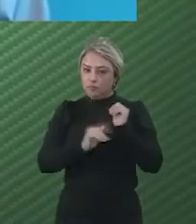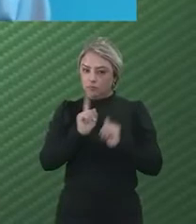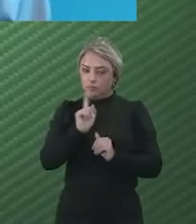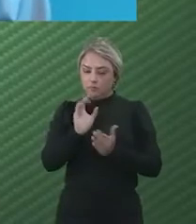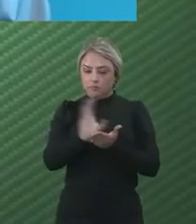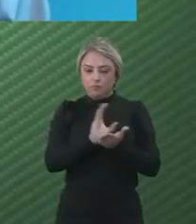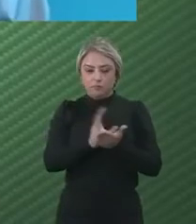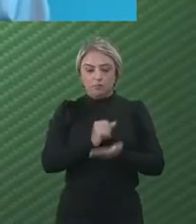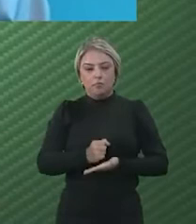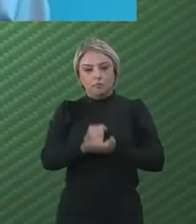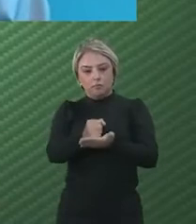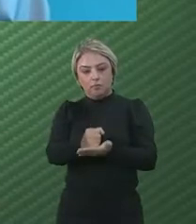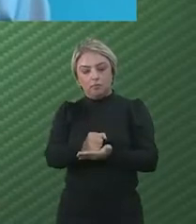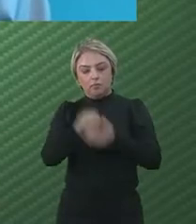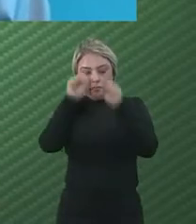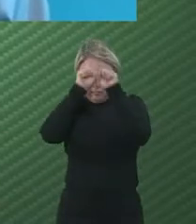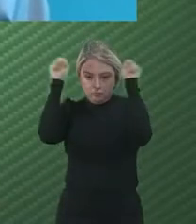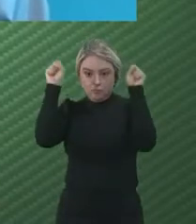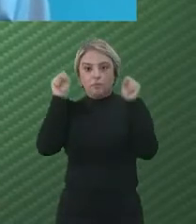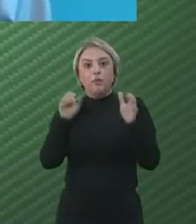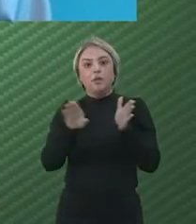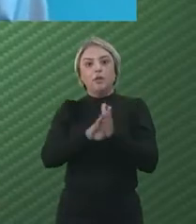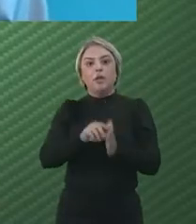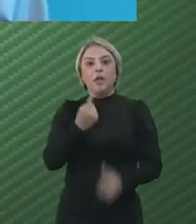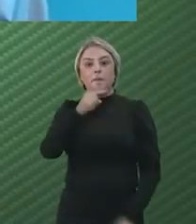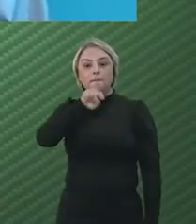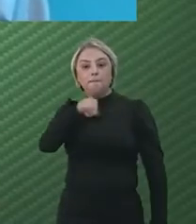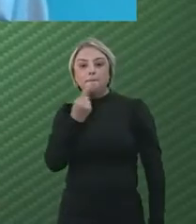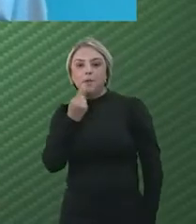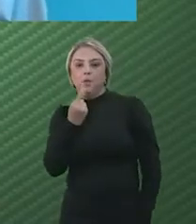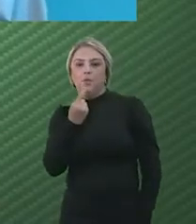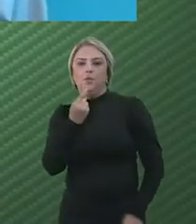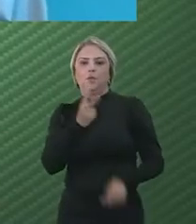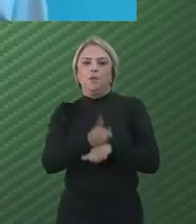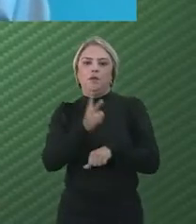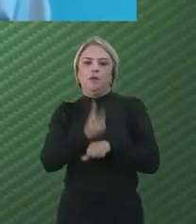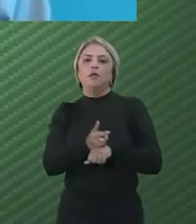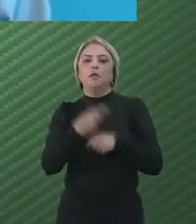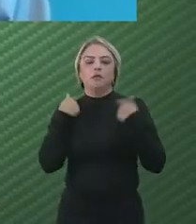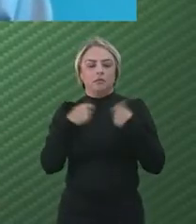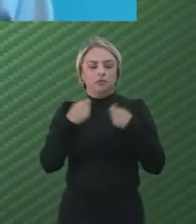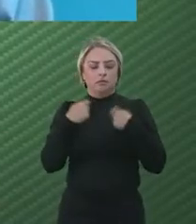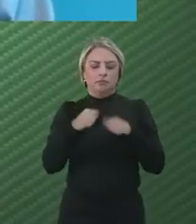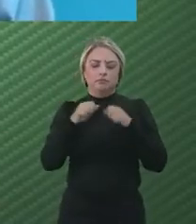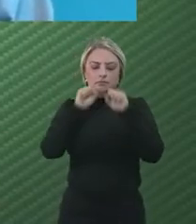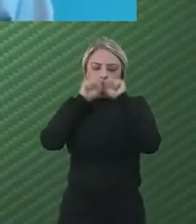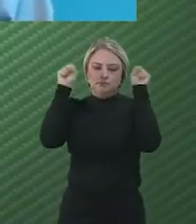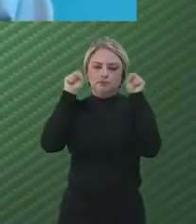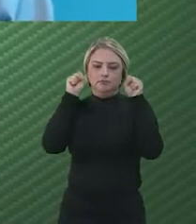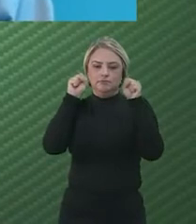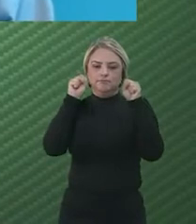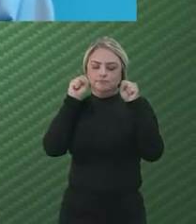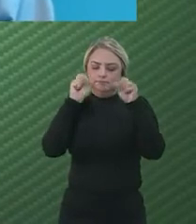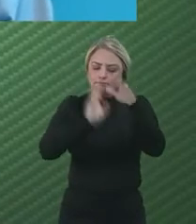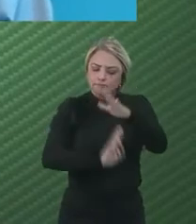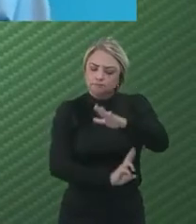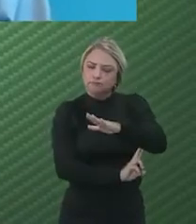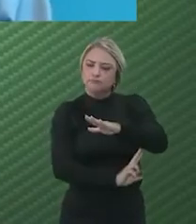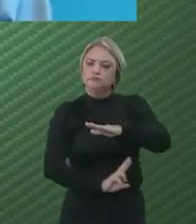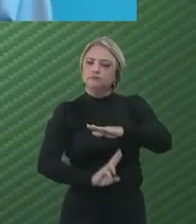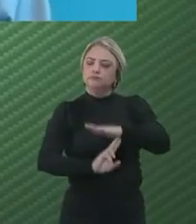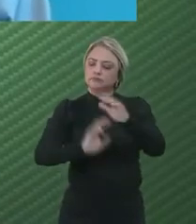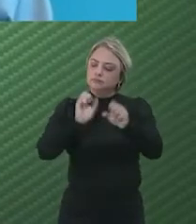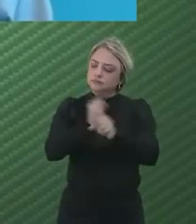O presidente da Confederação Nacional das Instituições Financeiras acredita que o convênio pode contribuir para